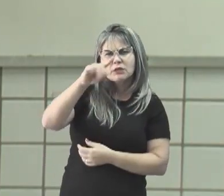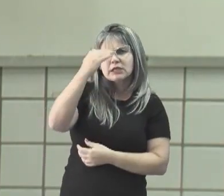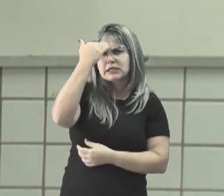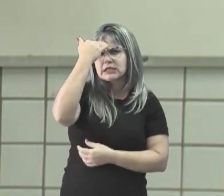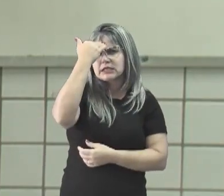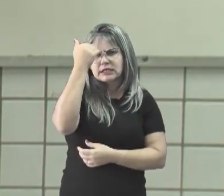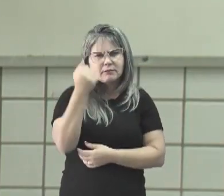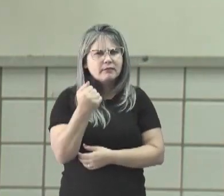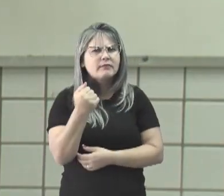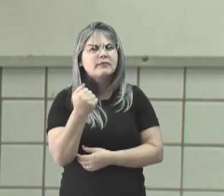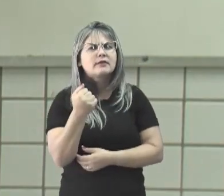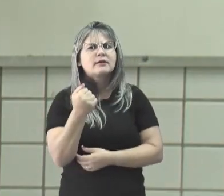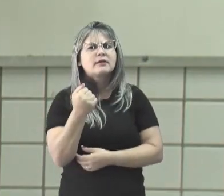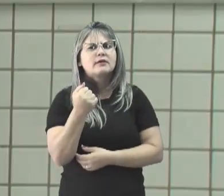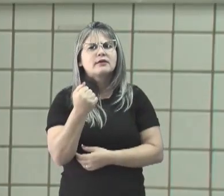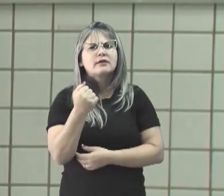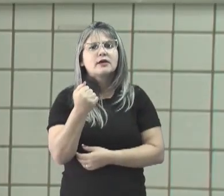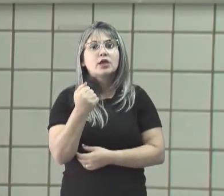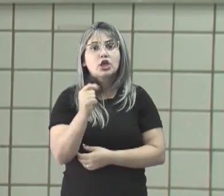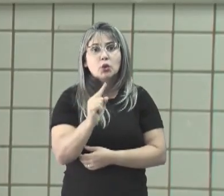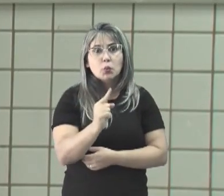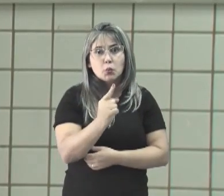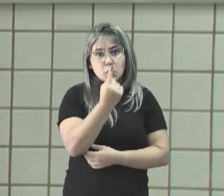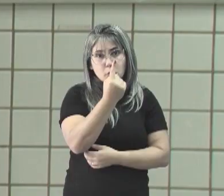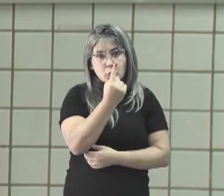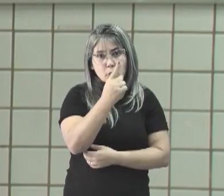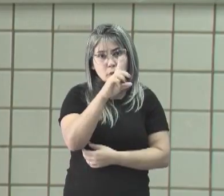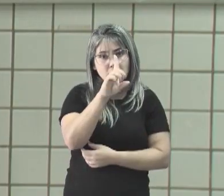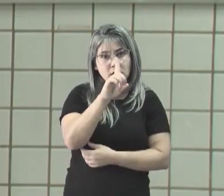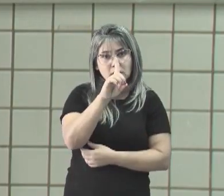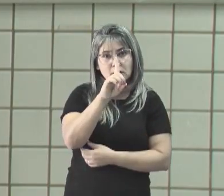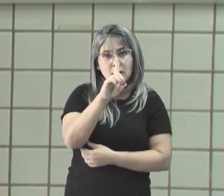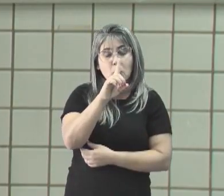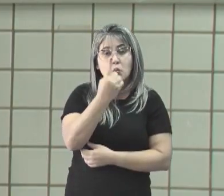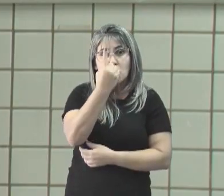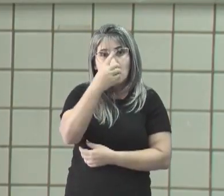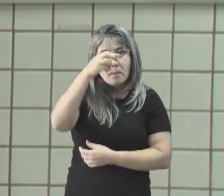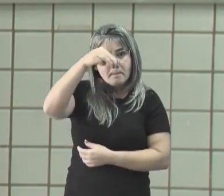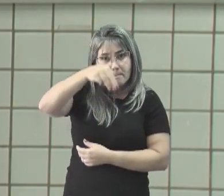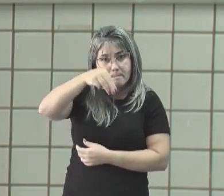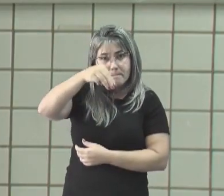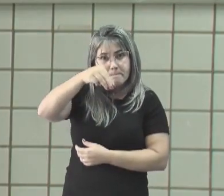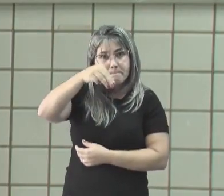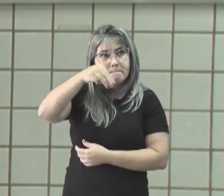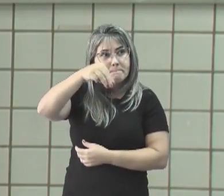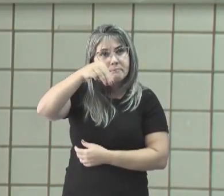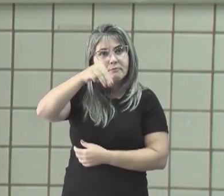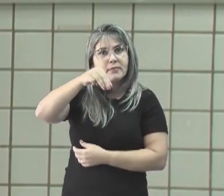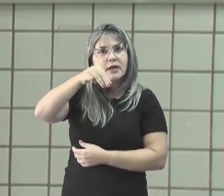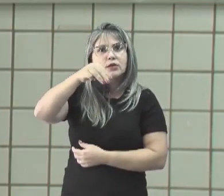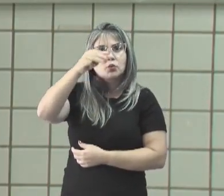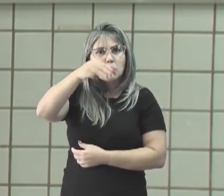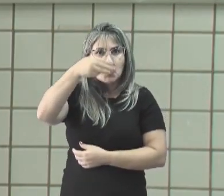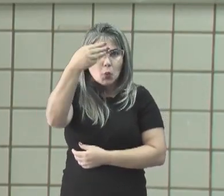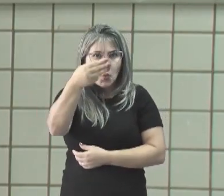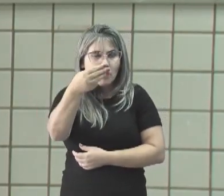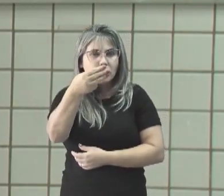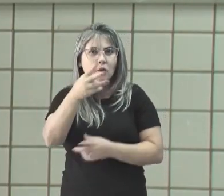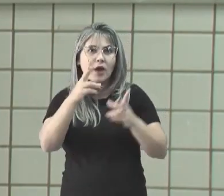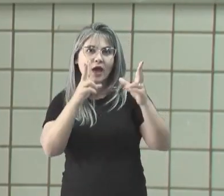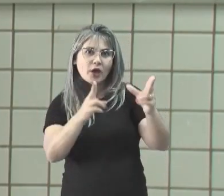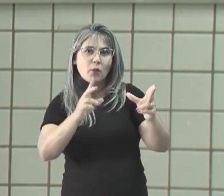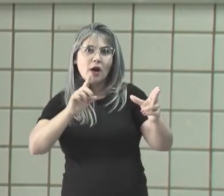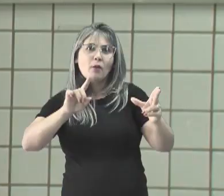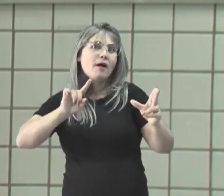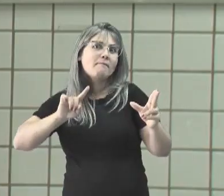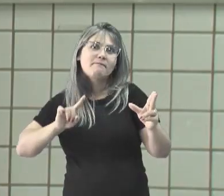na aula passada, que 1 metro cúbico equivale a 1.000 litros, então, gente, é só você